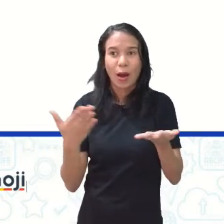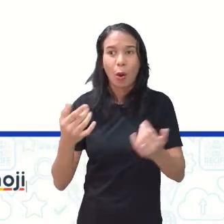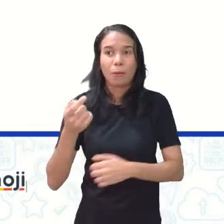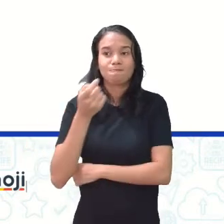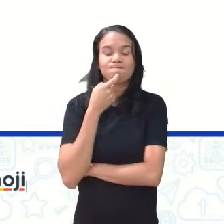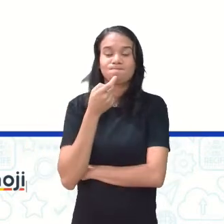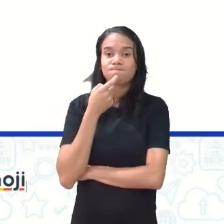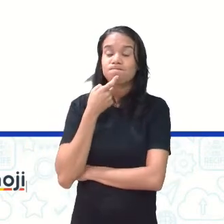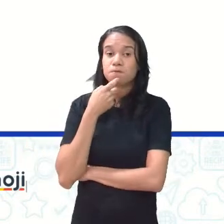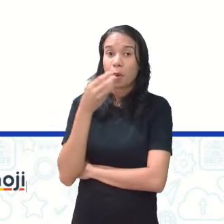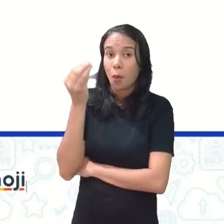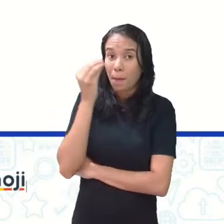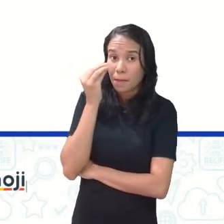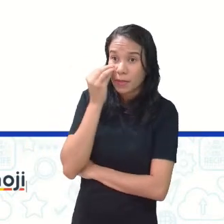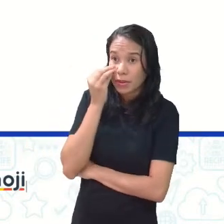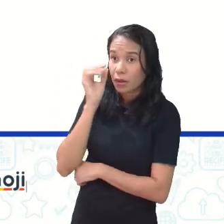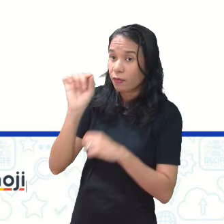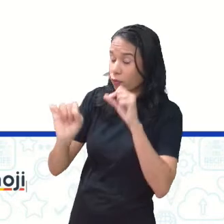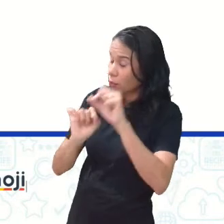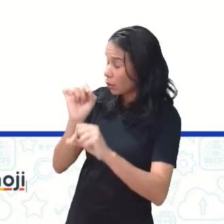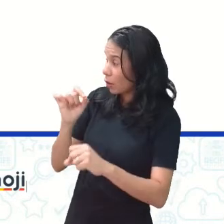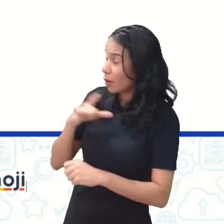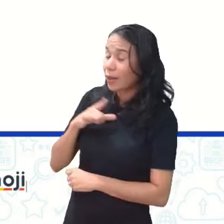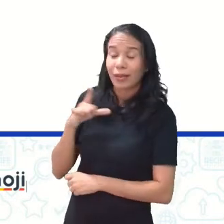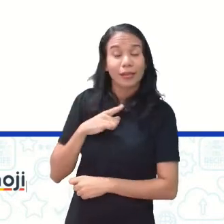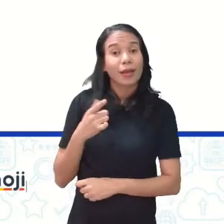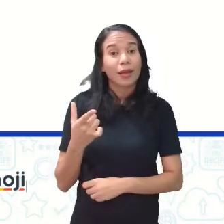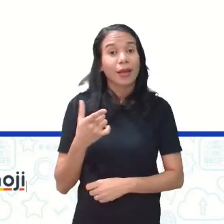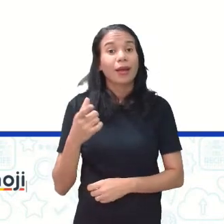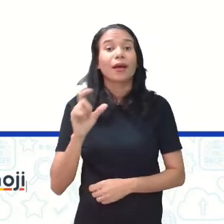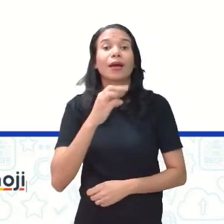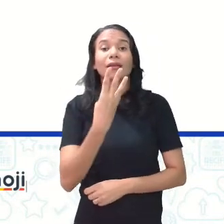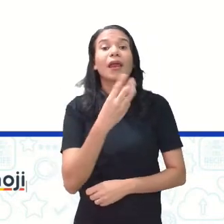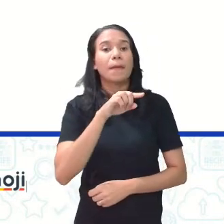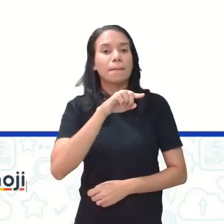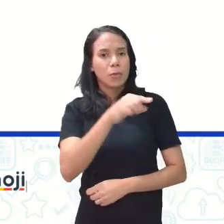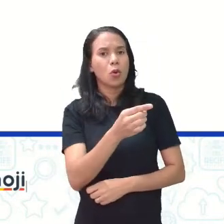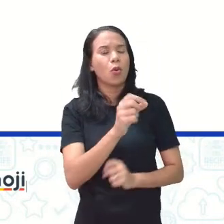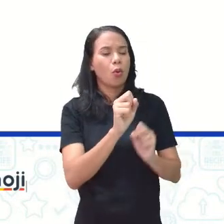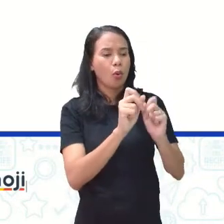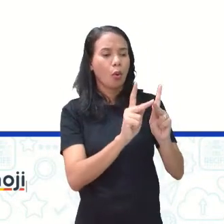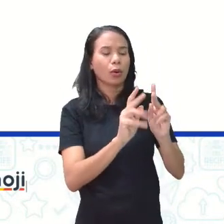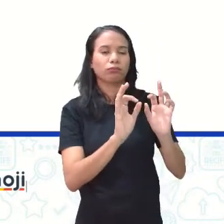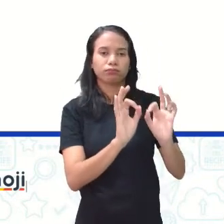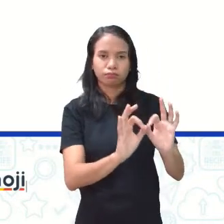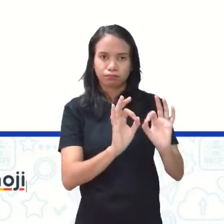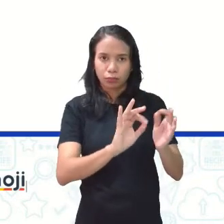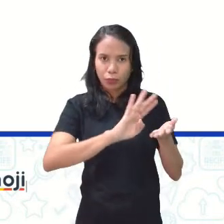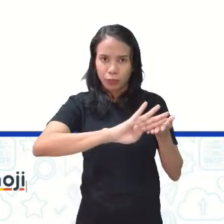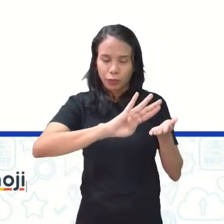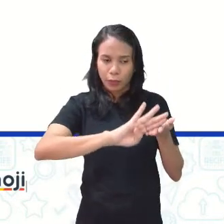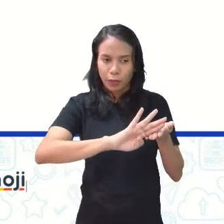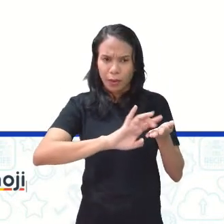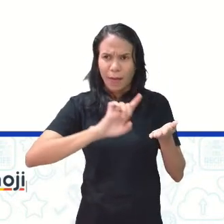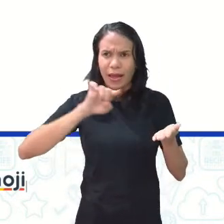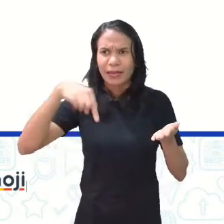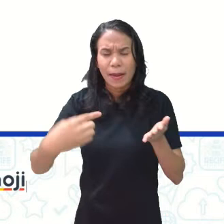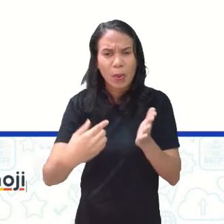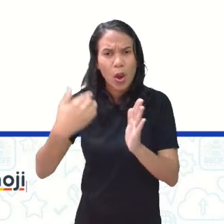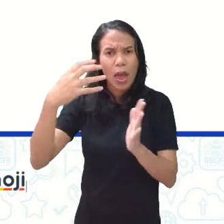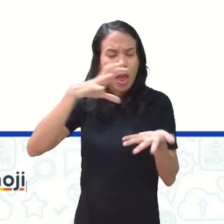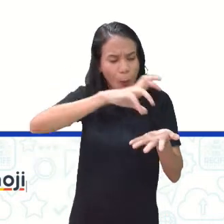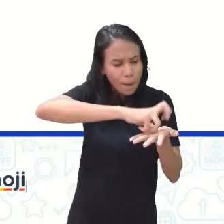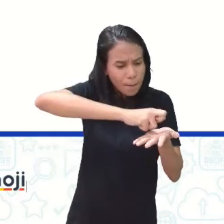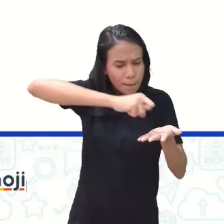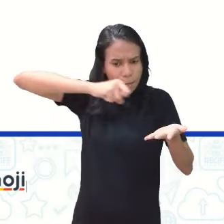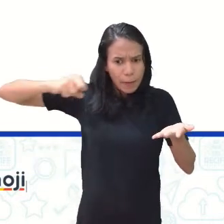questão. Observe que eu tenho um saldo de R$3.000, certo? Depois eu fiz um